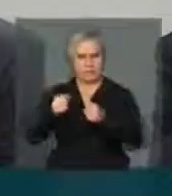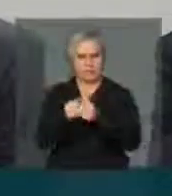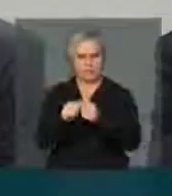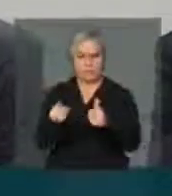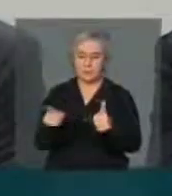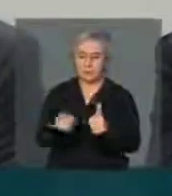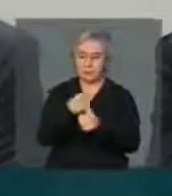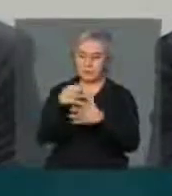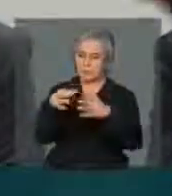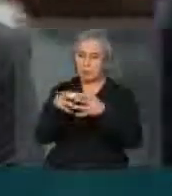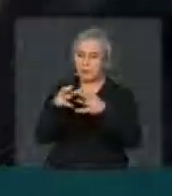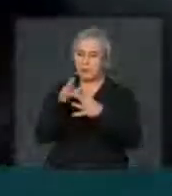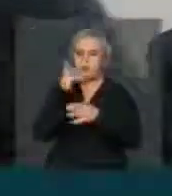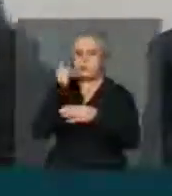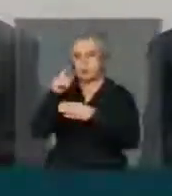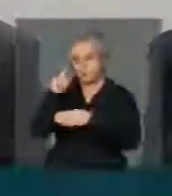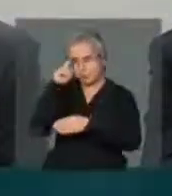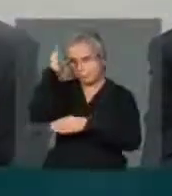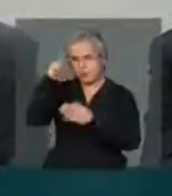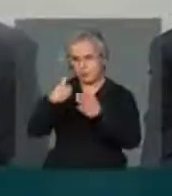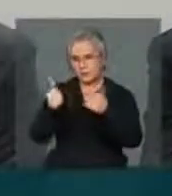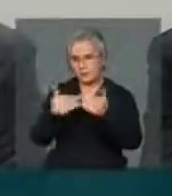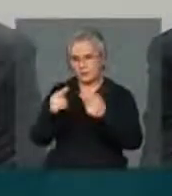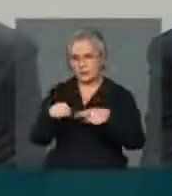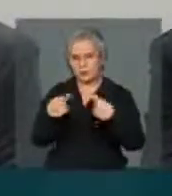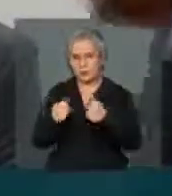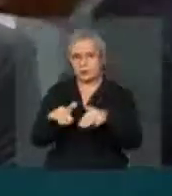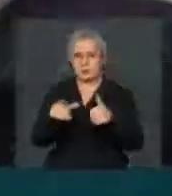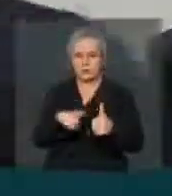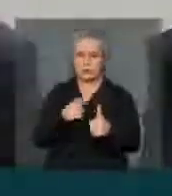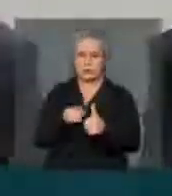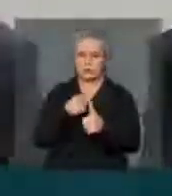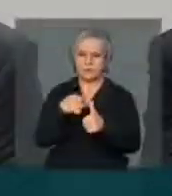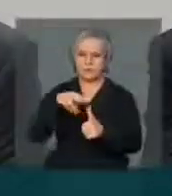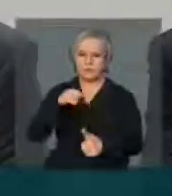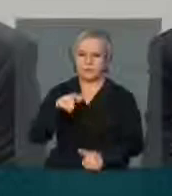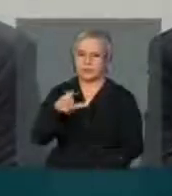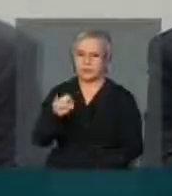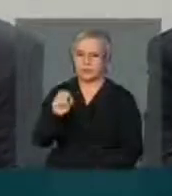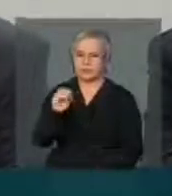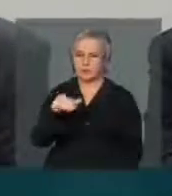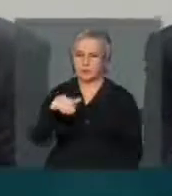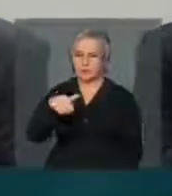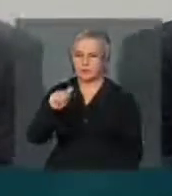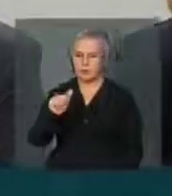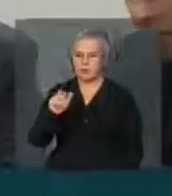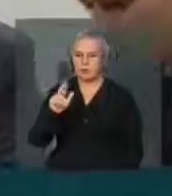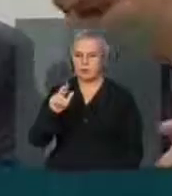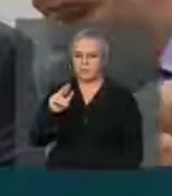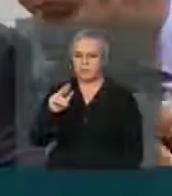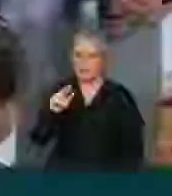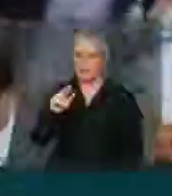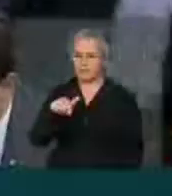leitores do requerimento. E passo primeiramente a palavra ao deputado Nelson Marchezan Júnior.